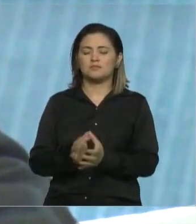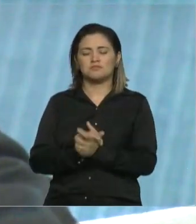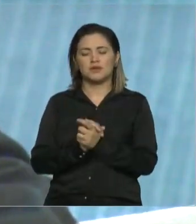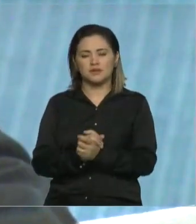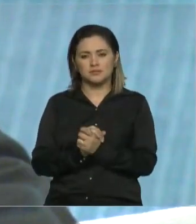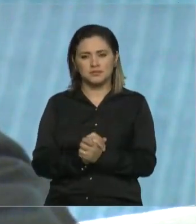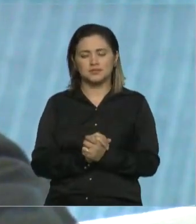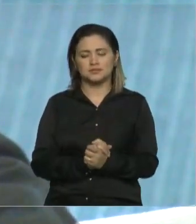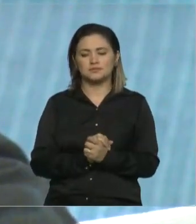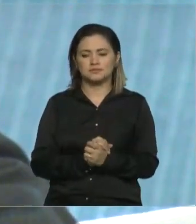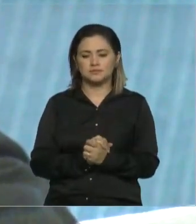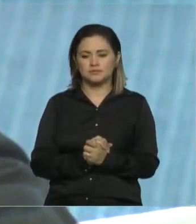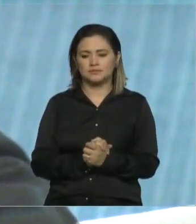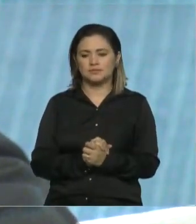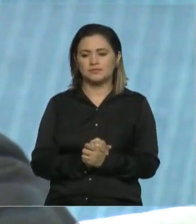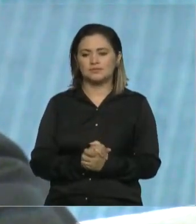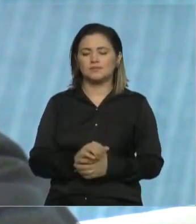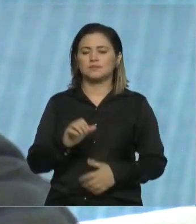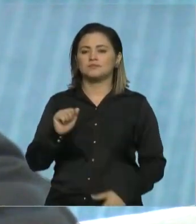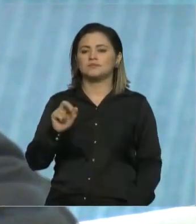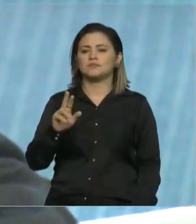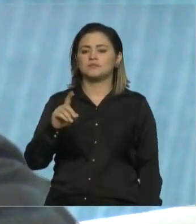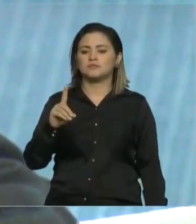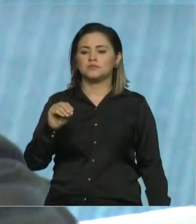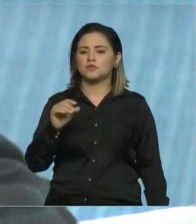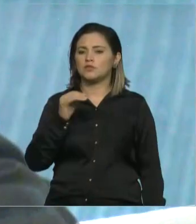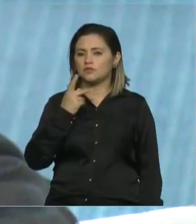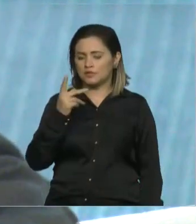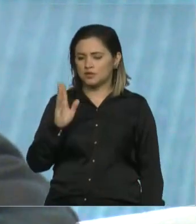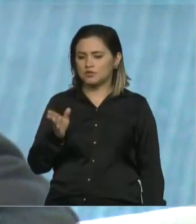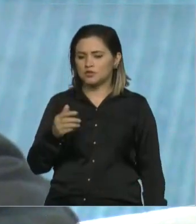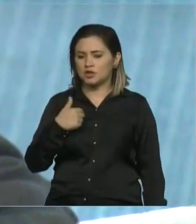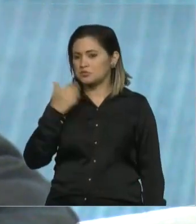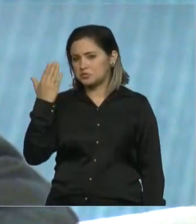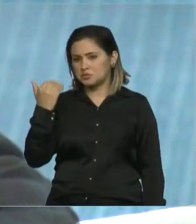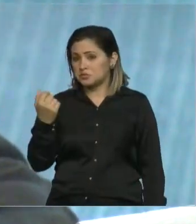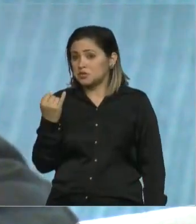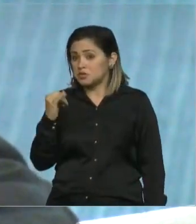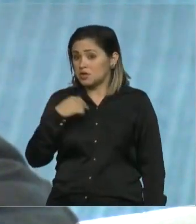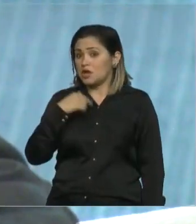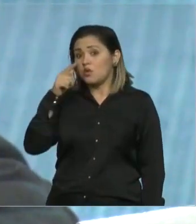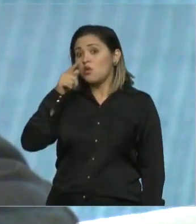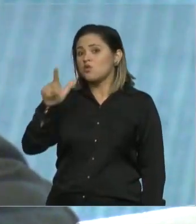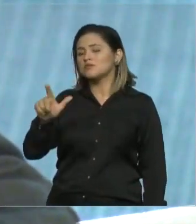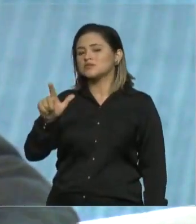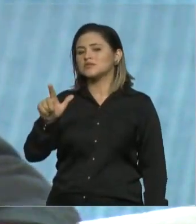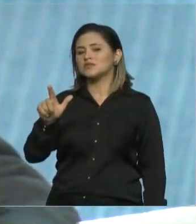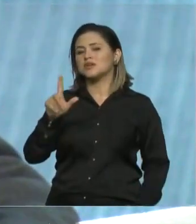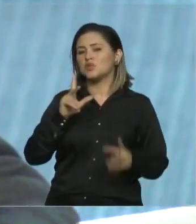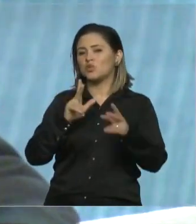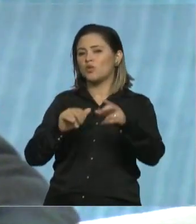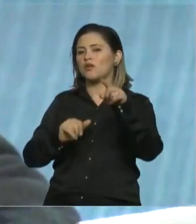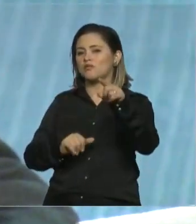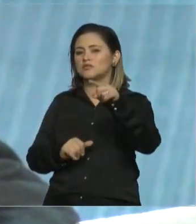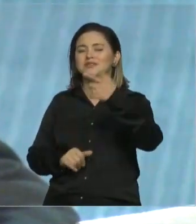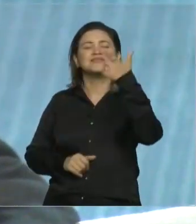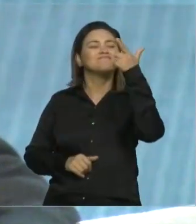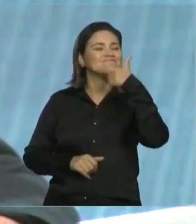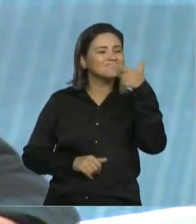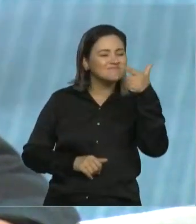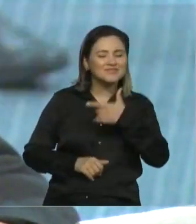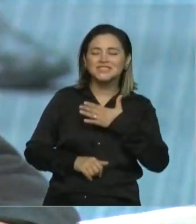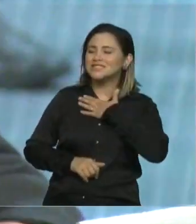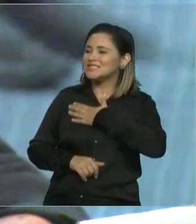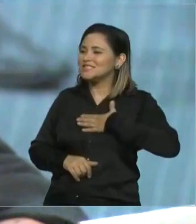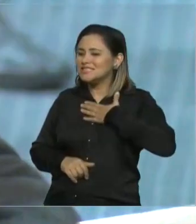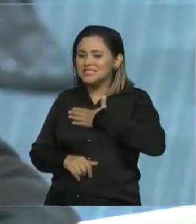disse agora o Arnaldo, eu não seria se eu teria a capacidade que você tem de sorrir todo momento. Ainda